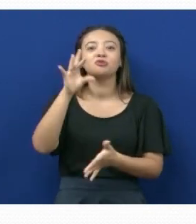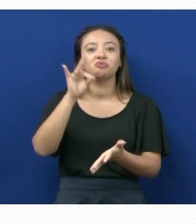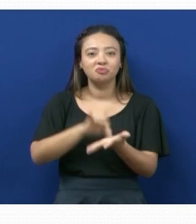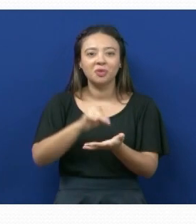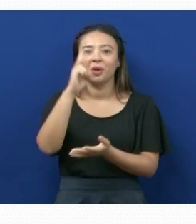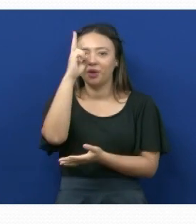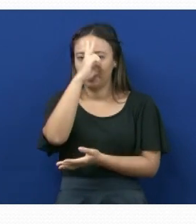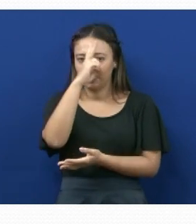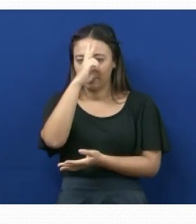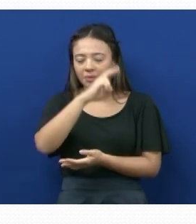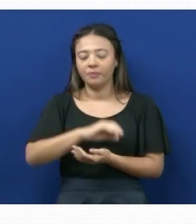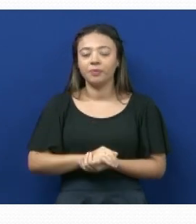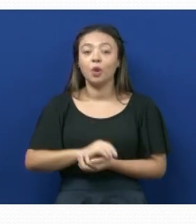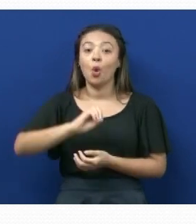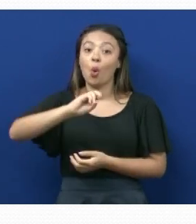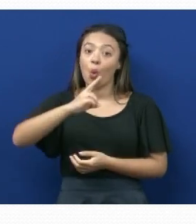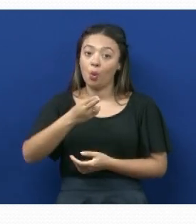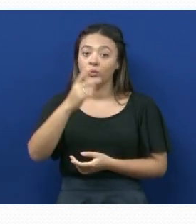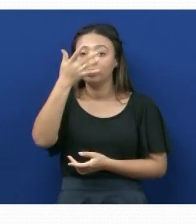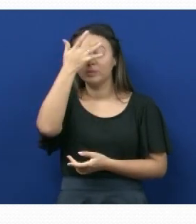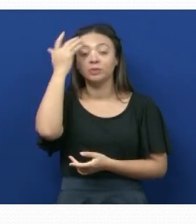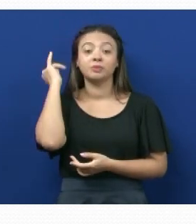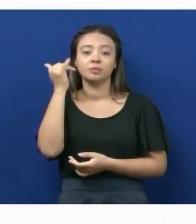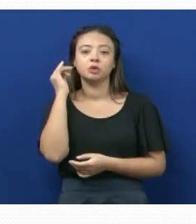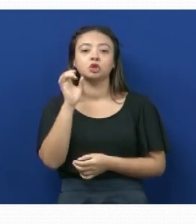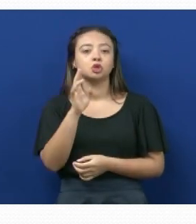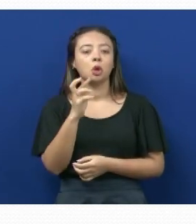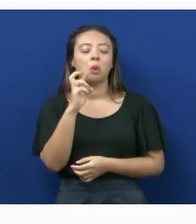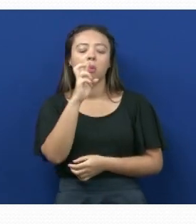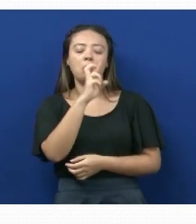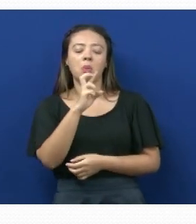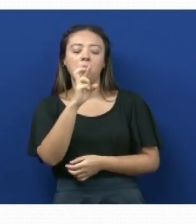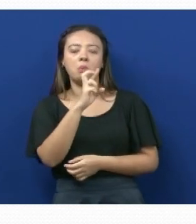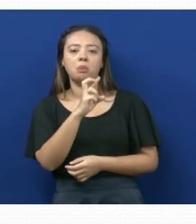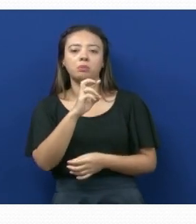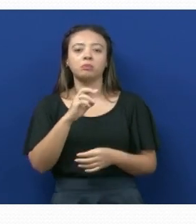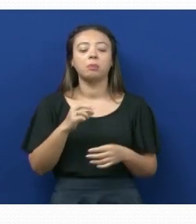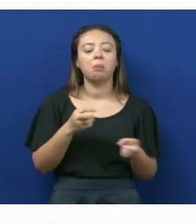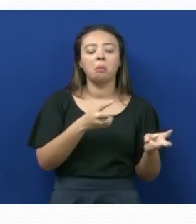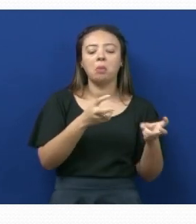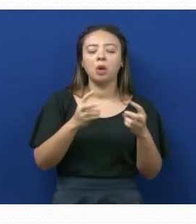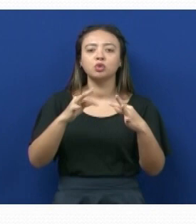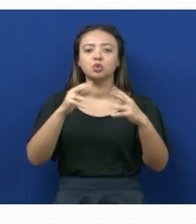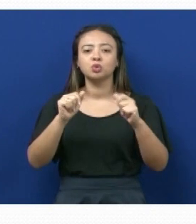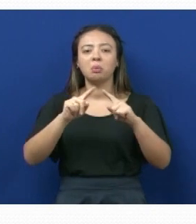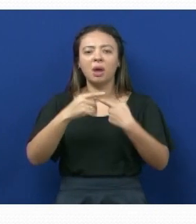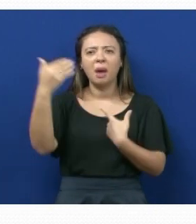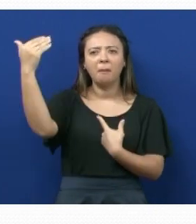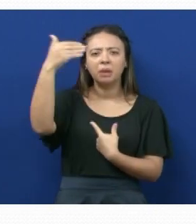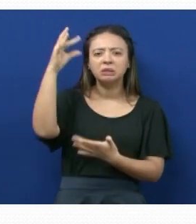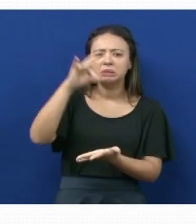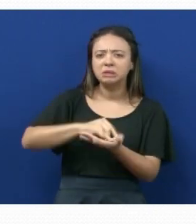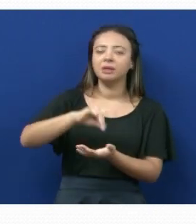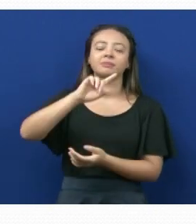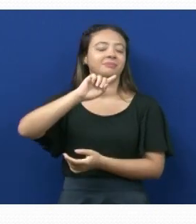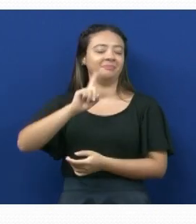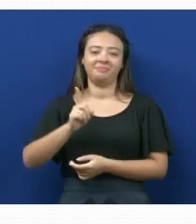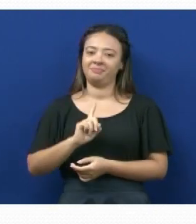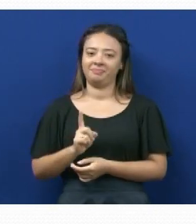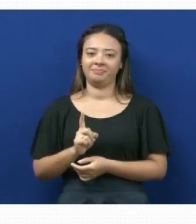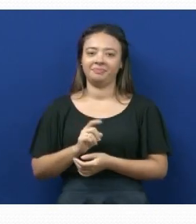do que está acontecendo, ou o narrador observador, que é aquele que tudo vê, mas não está ali praticando alguma